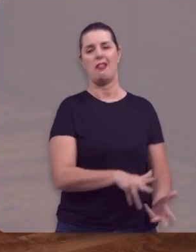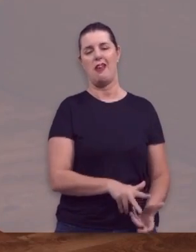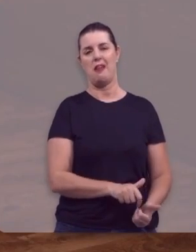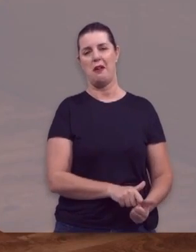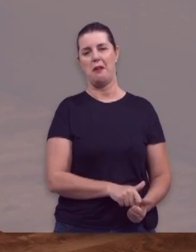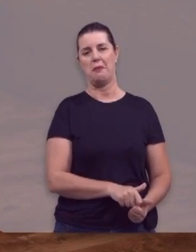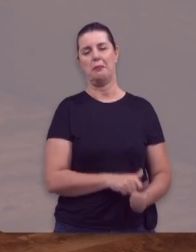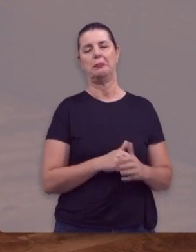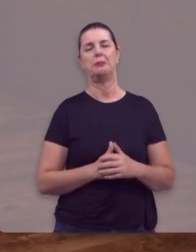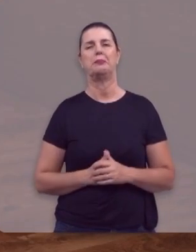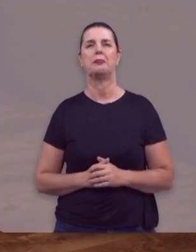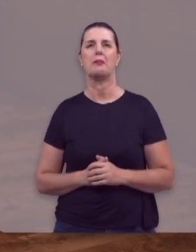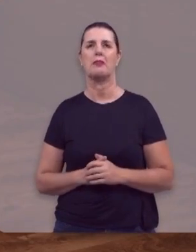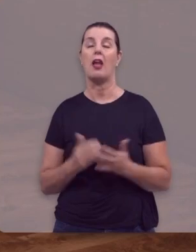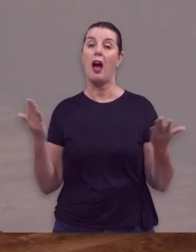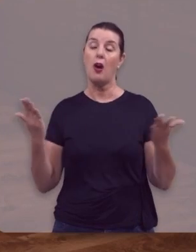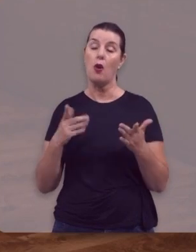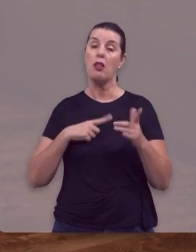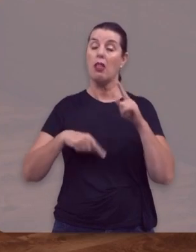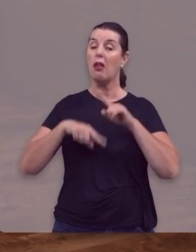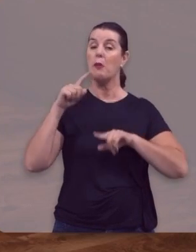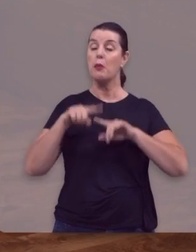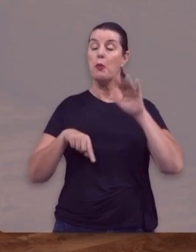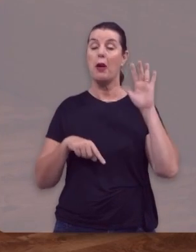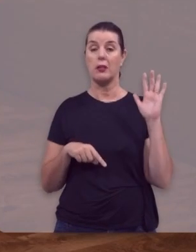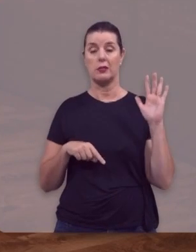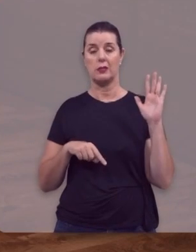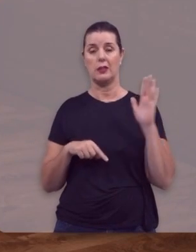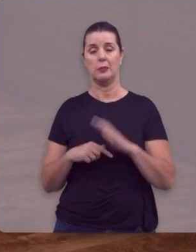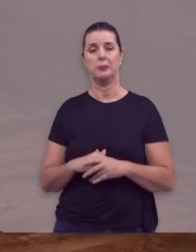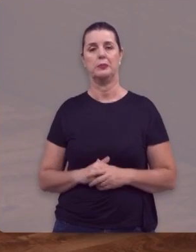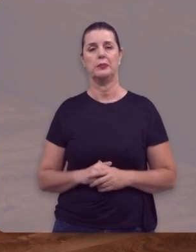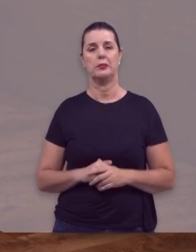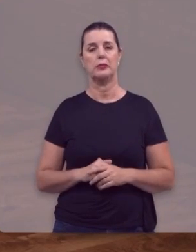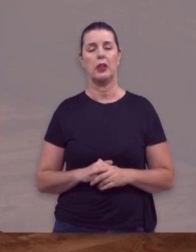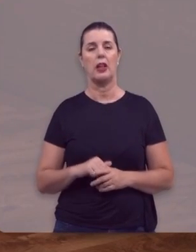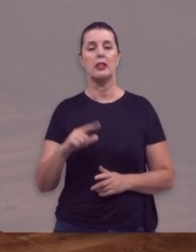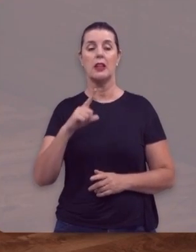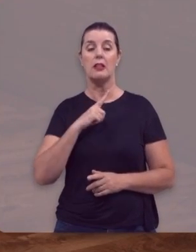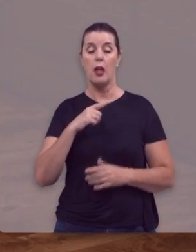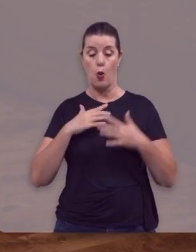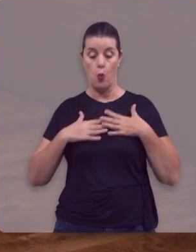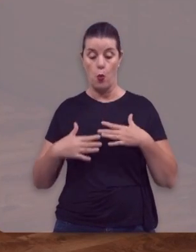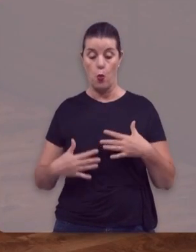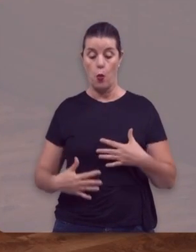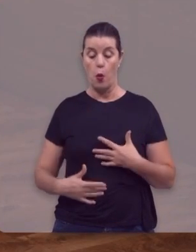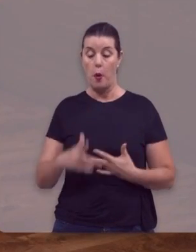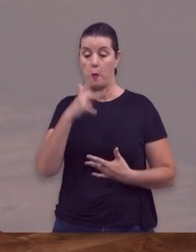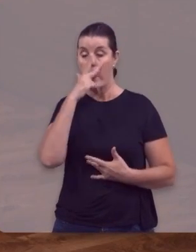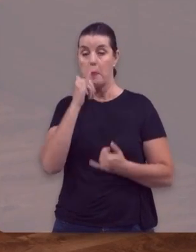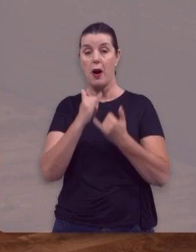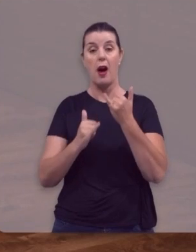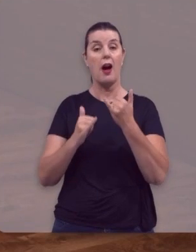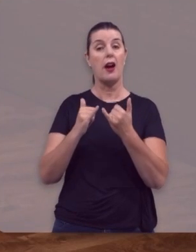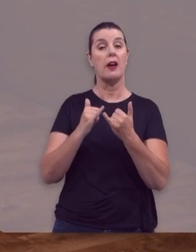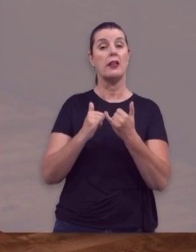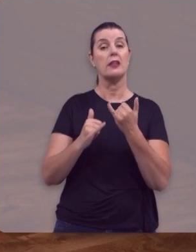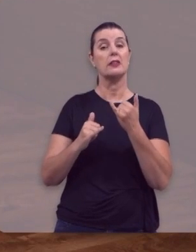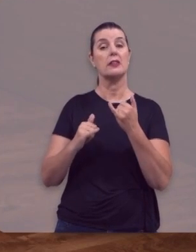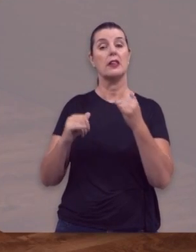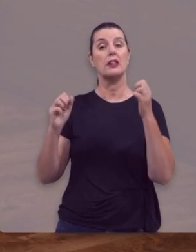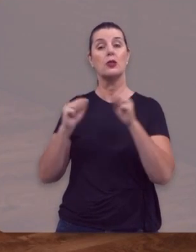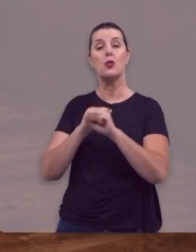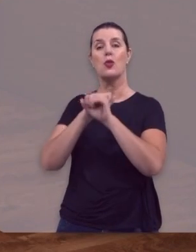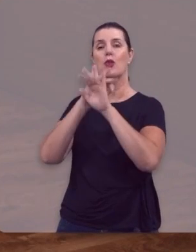Agora nós temos a promessa de termos um corpo semelhante ao corpo da glória do